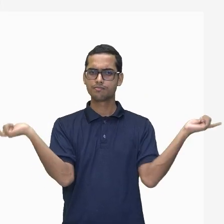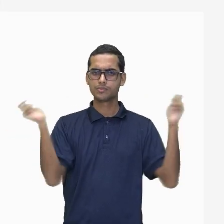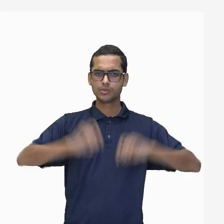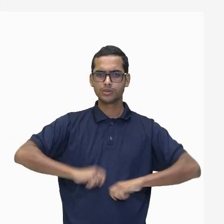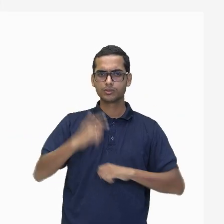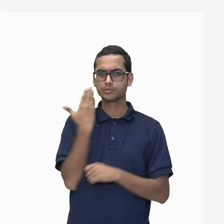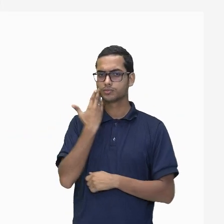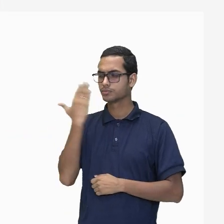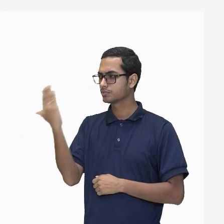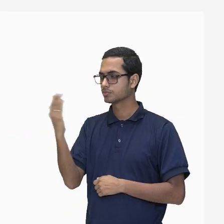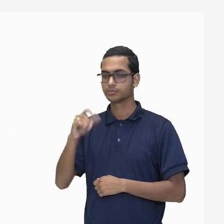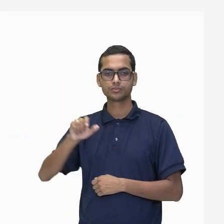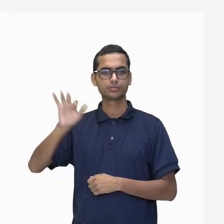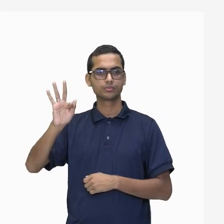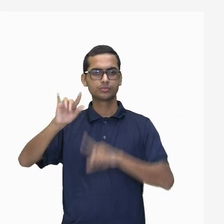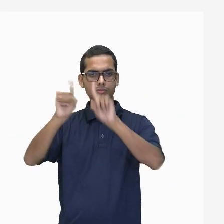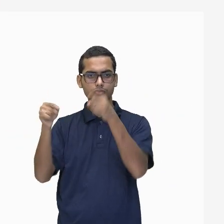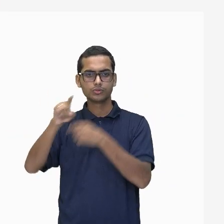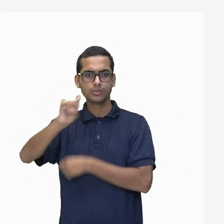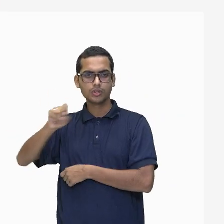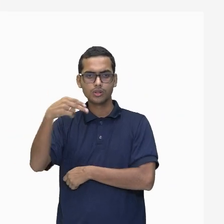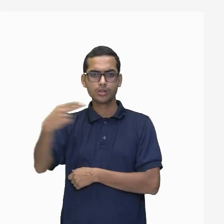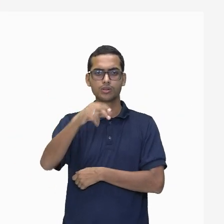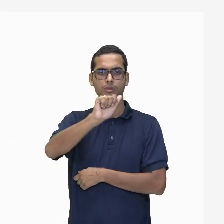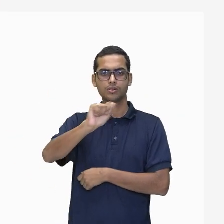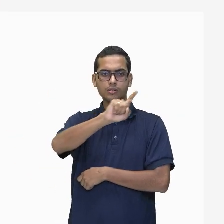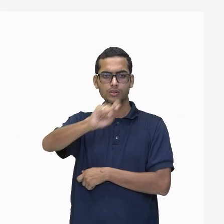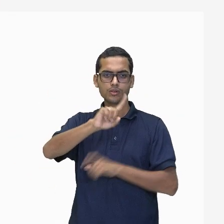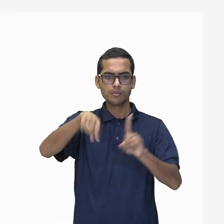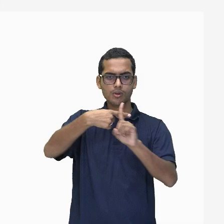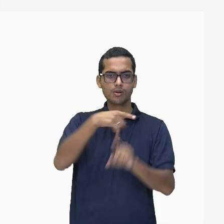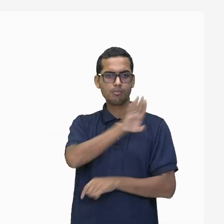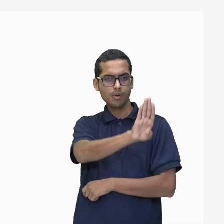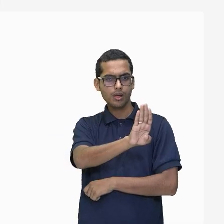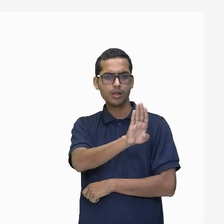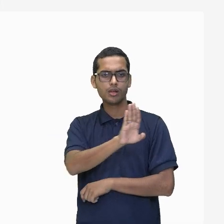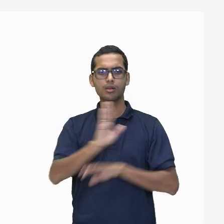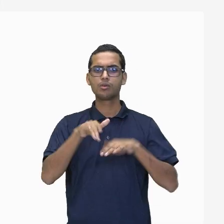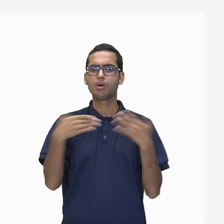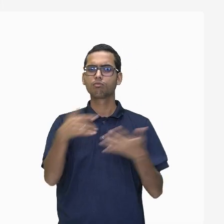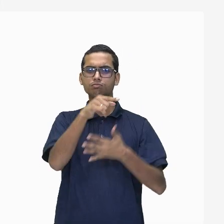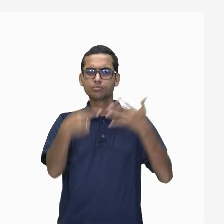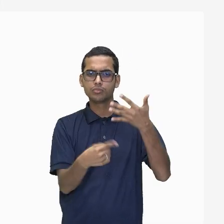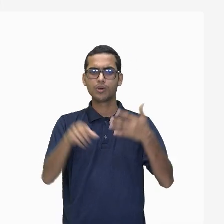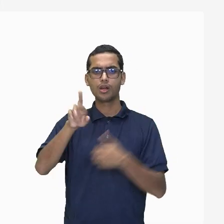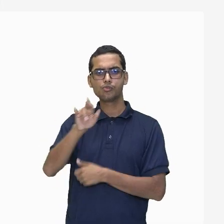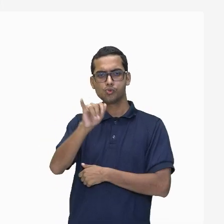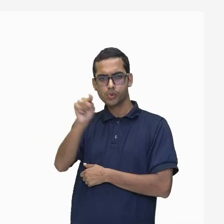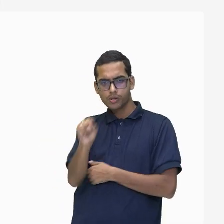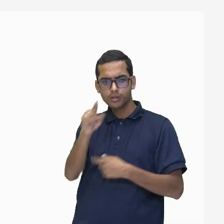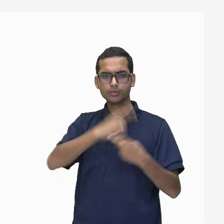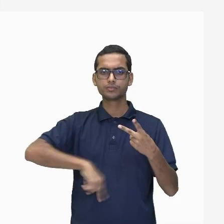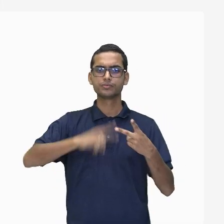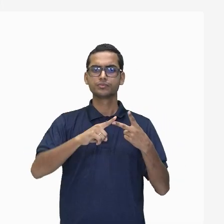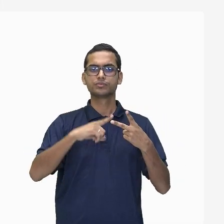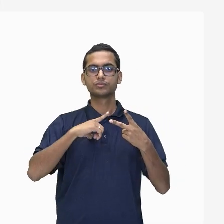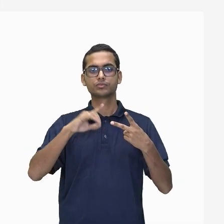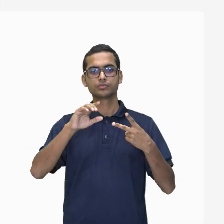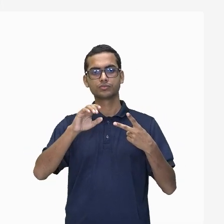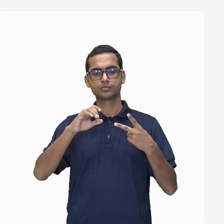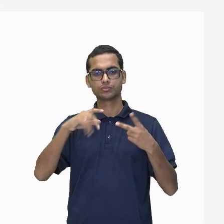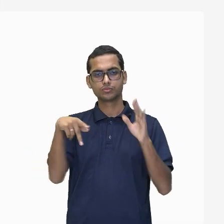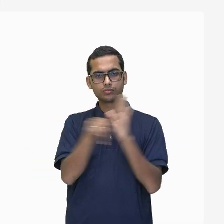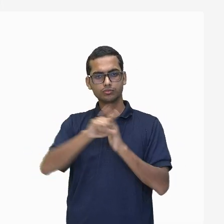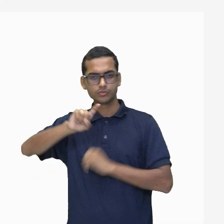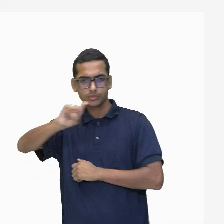estrutura dela? Ela é da forma ax mais b. Quais são os seus elementos? Nós temos a raiz, que é o ponto que corta